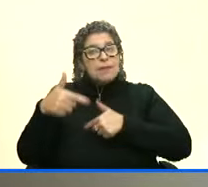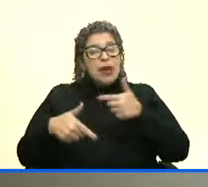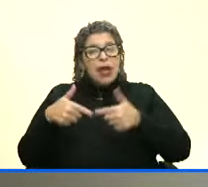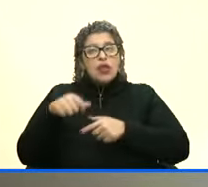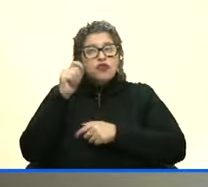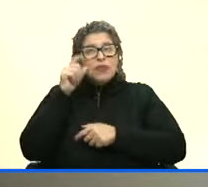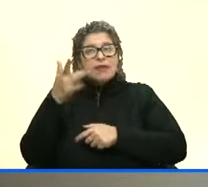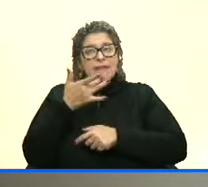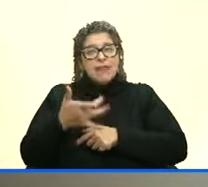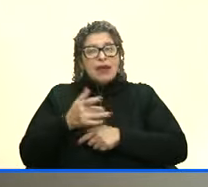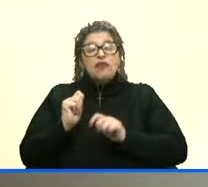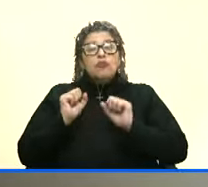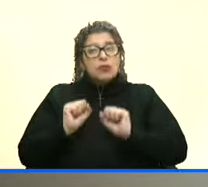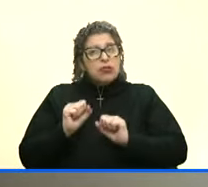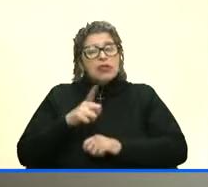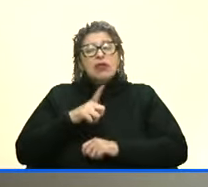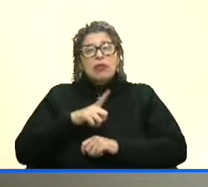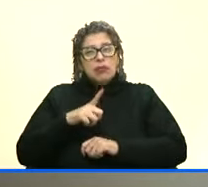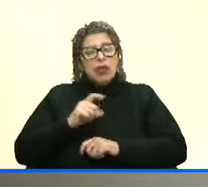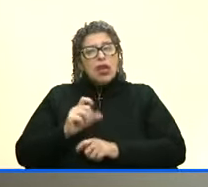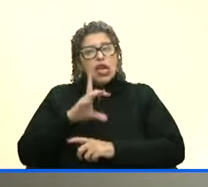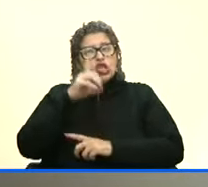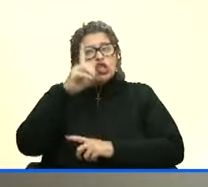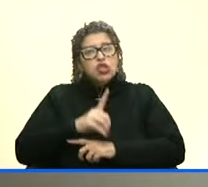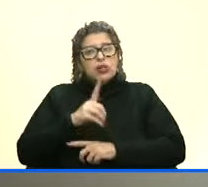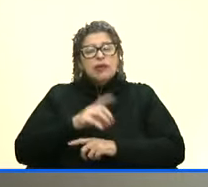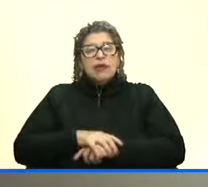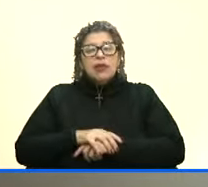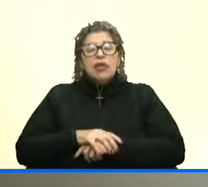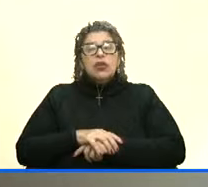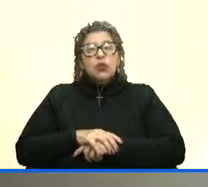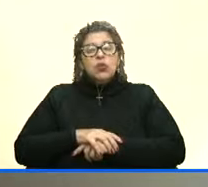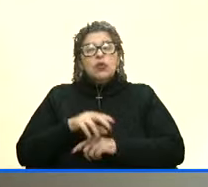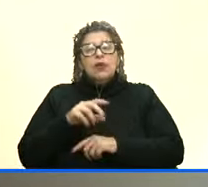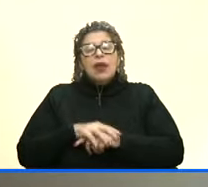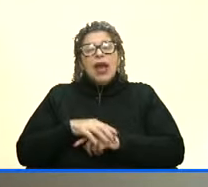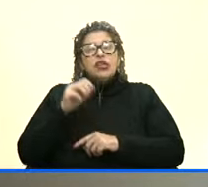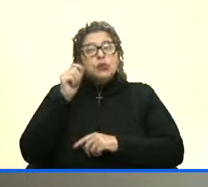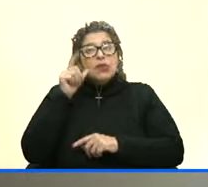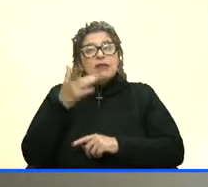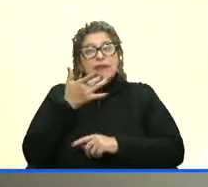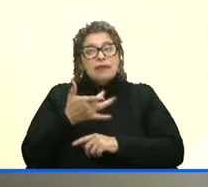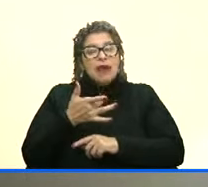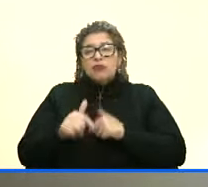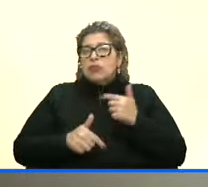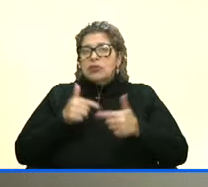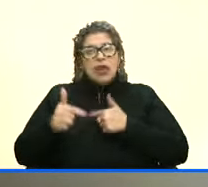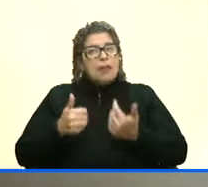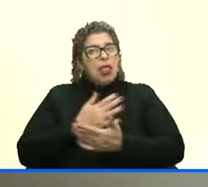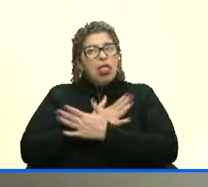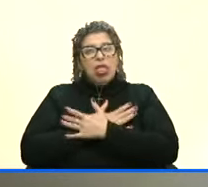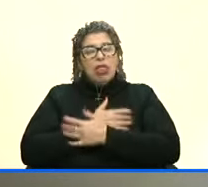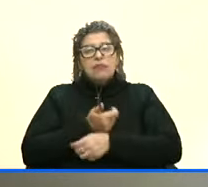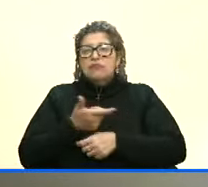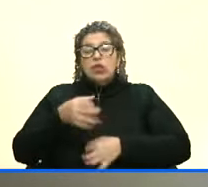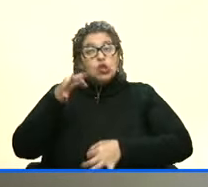integral para poderem ter direito ao turno integral. Se a pessoa está desempregada, ela vai